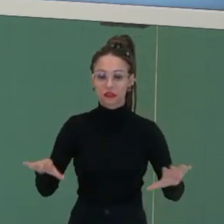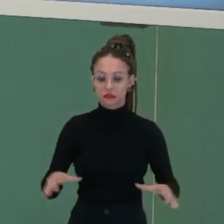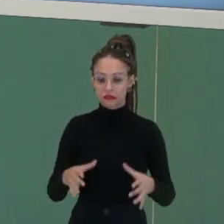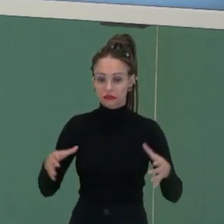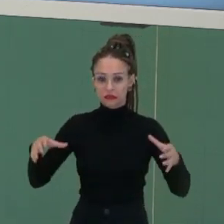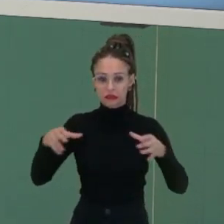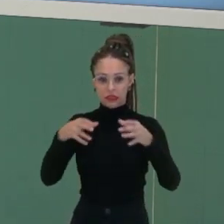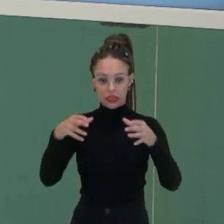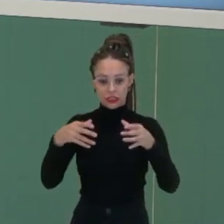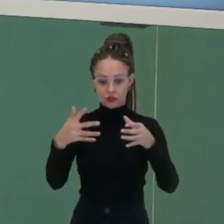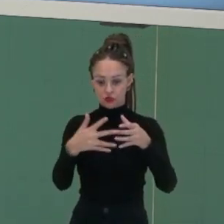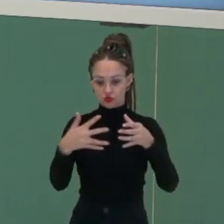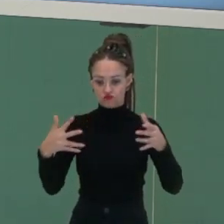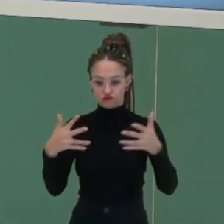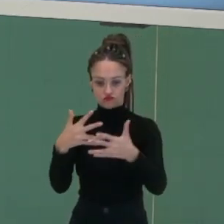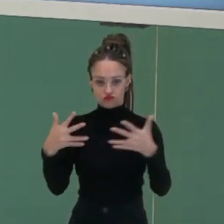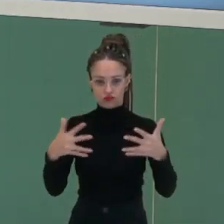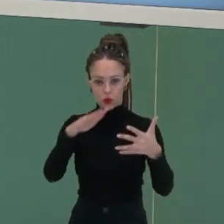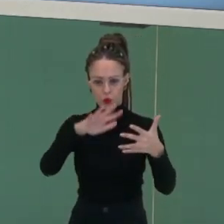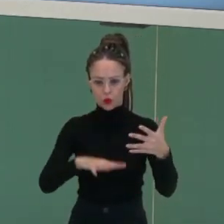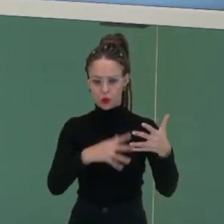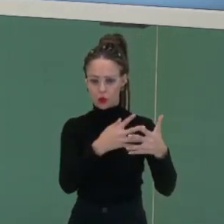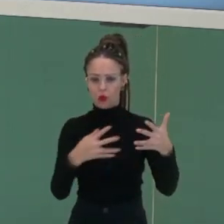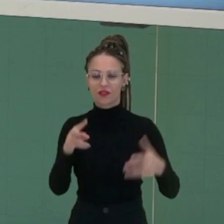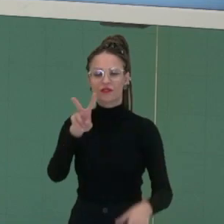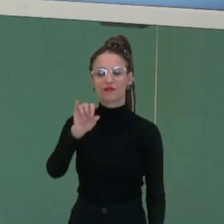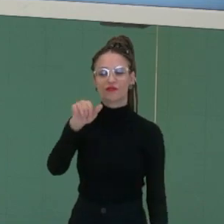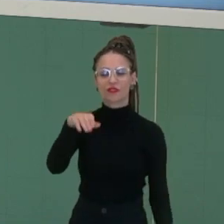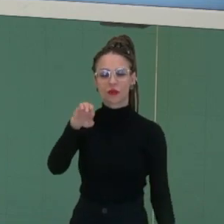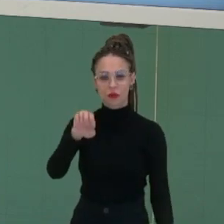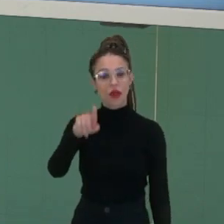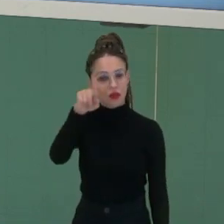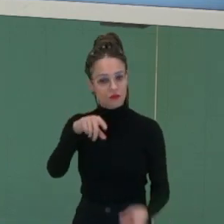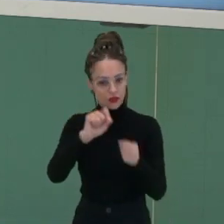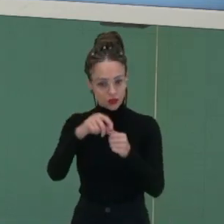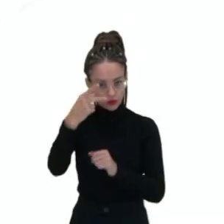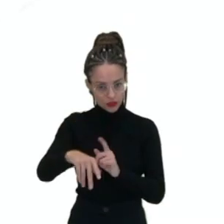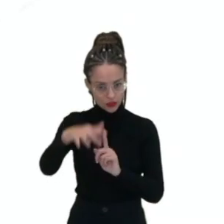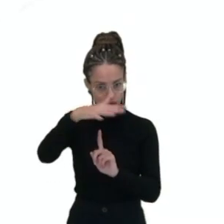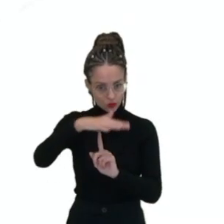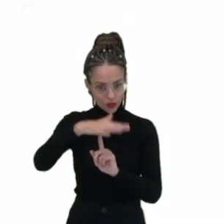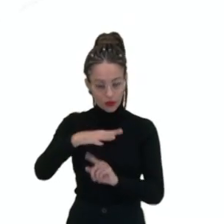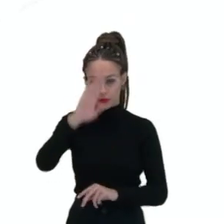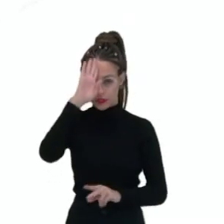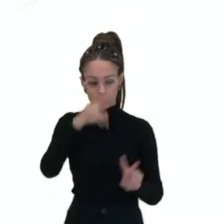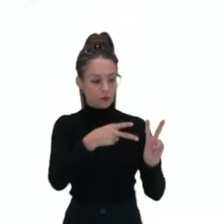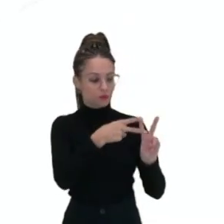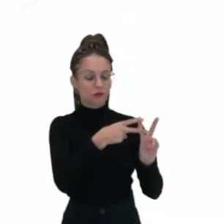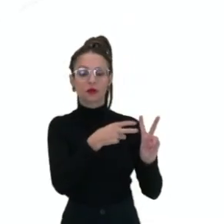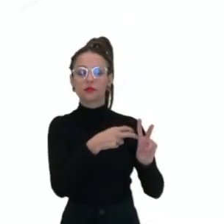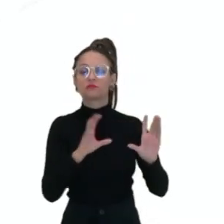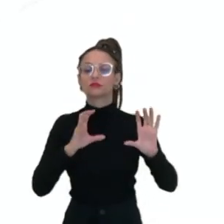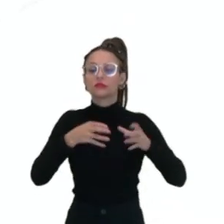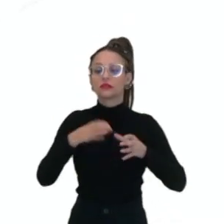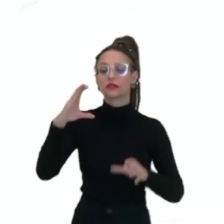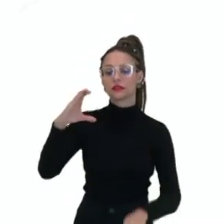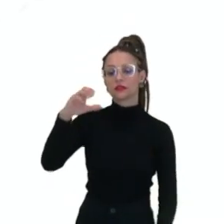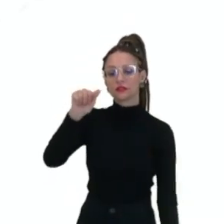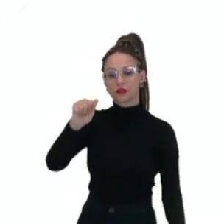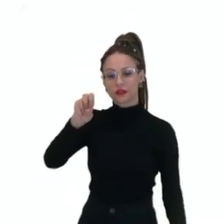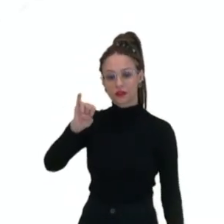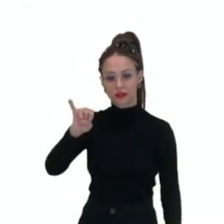né? Eles são produzidos aqui no Paraná principalmente pelos nativos caigangues, que é uma tribo,